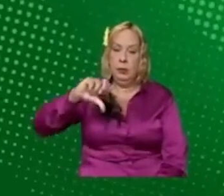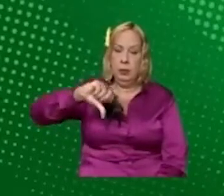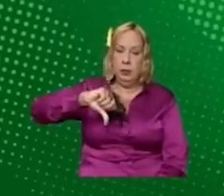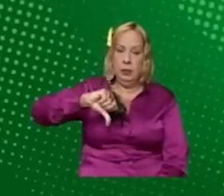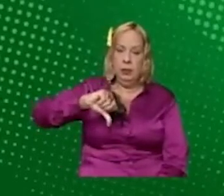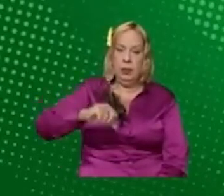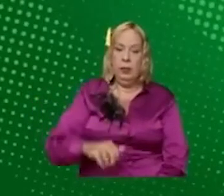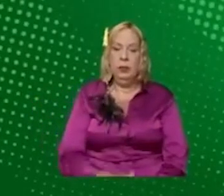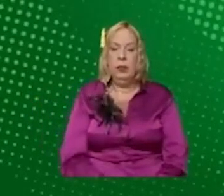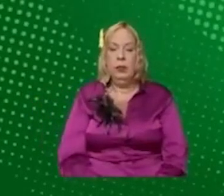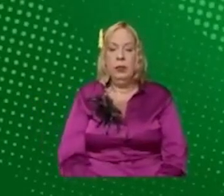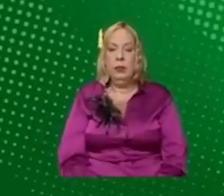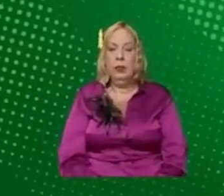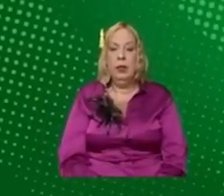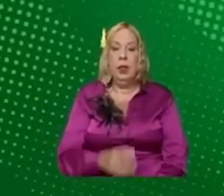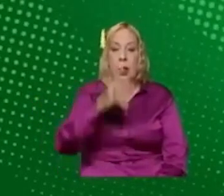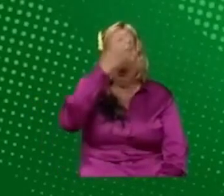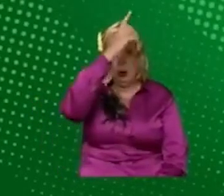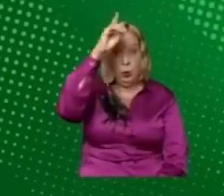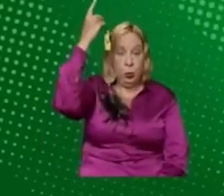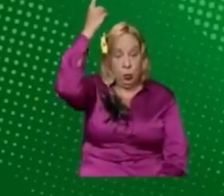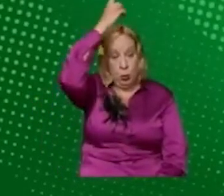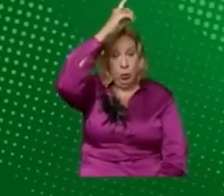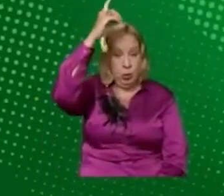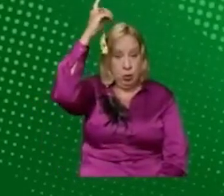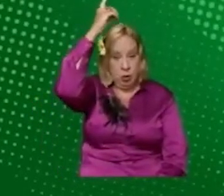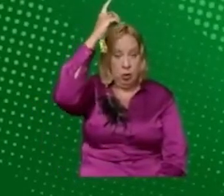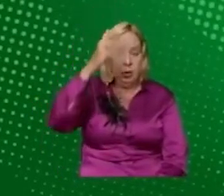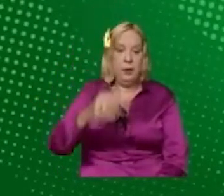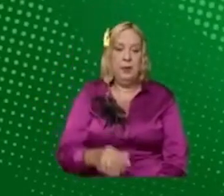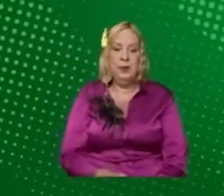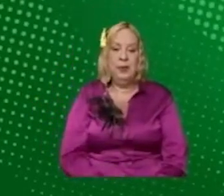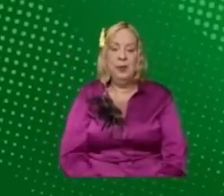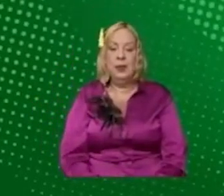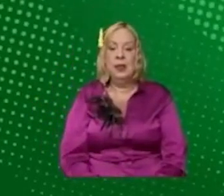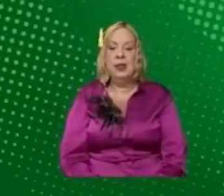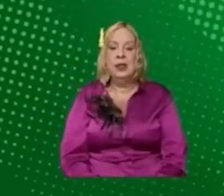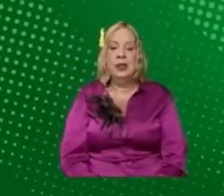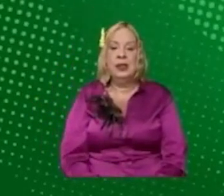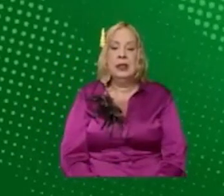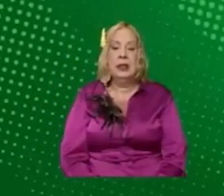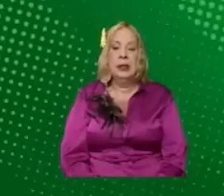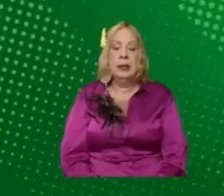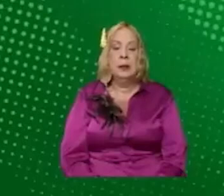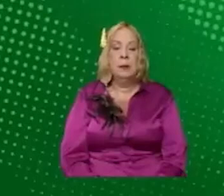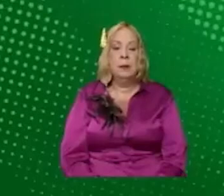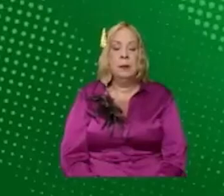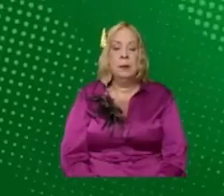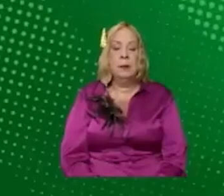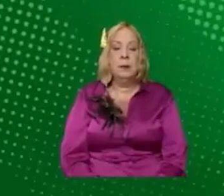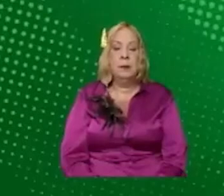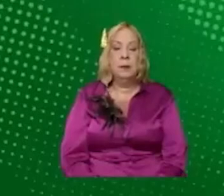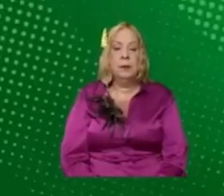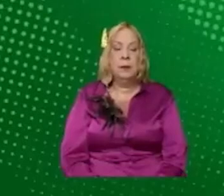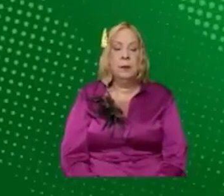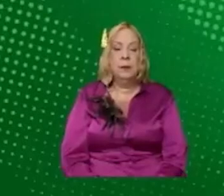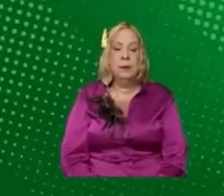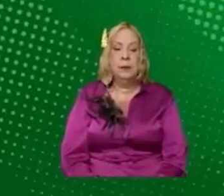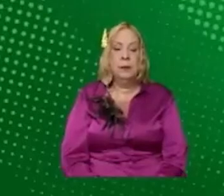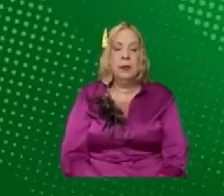08-3028-2259, de Nossa Senhora das Dores, Regional Capela, Banca da Jéssica Pé Quente, R$500. Muito bem, Adriana, né?